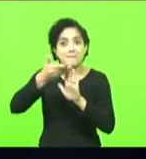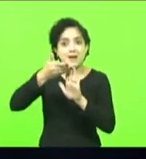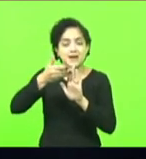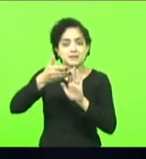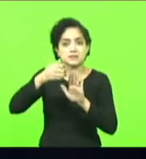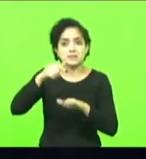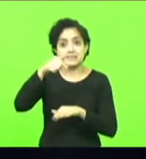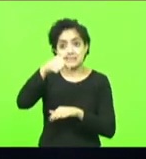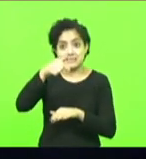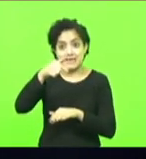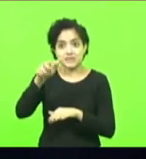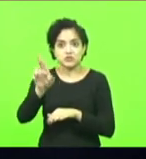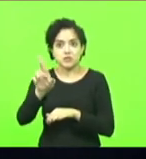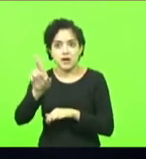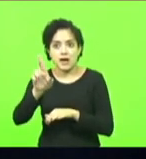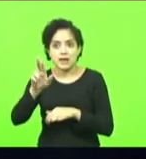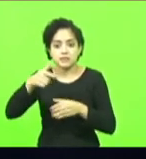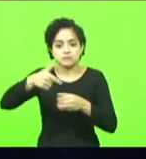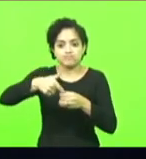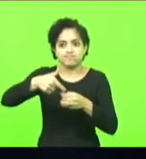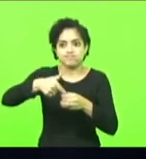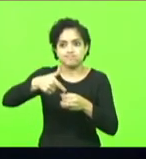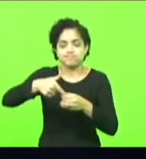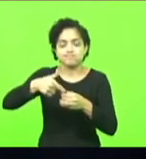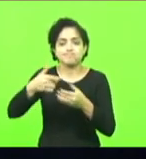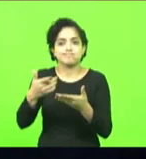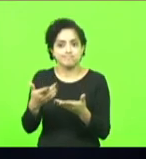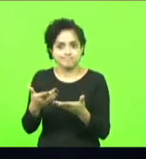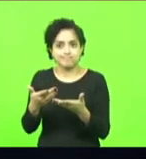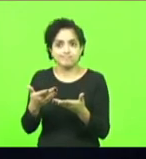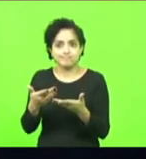o litro da gasolina. Imagine, coitado...